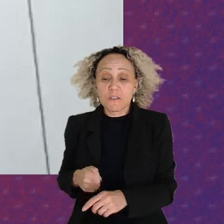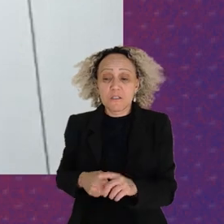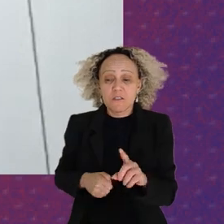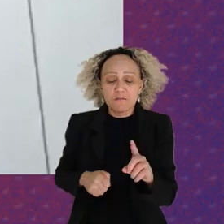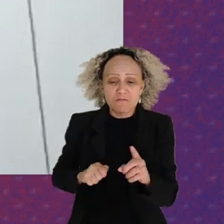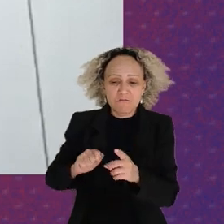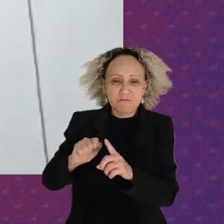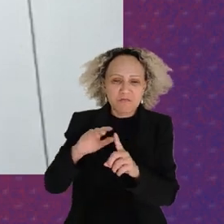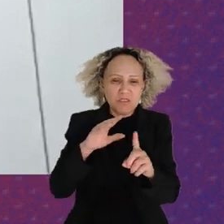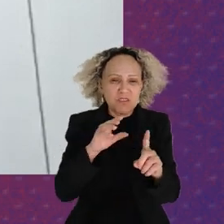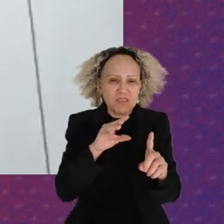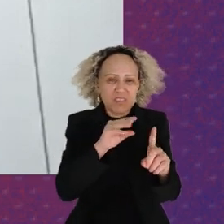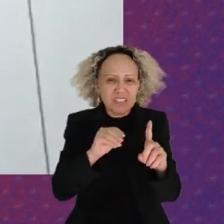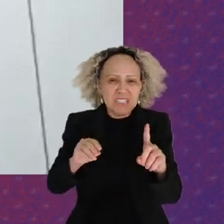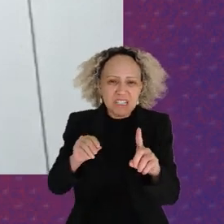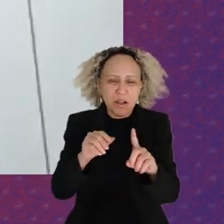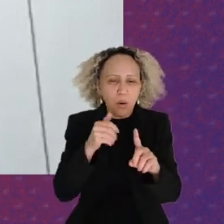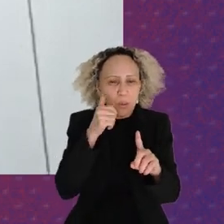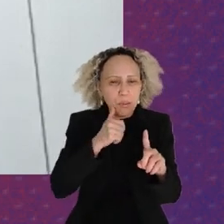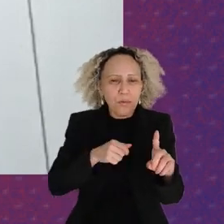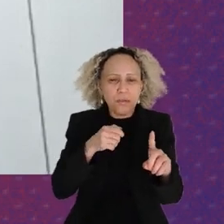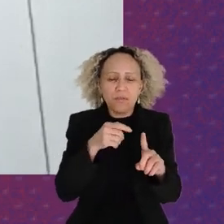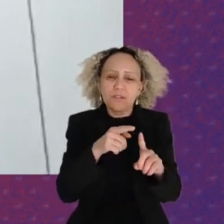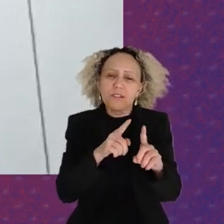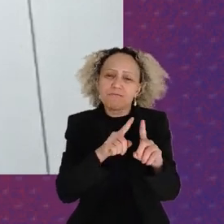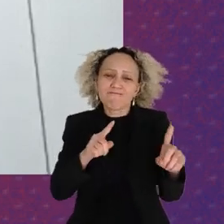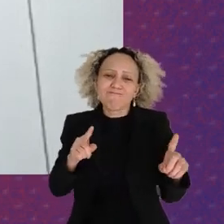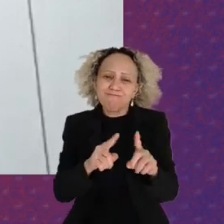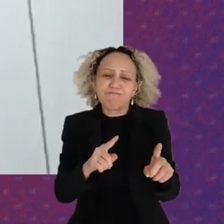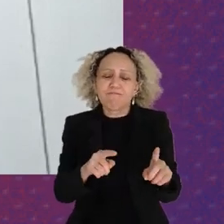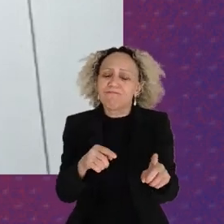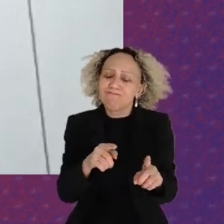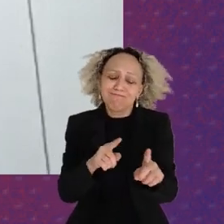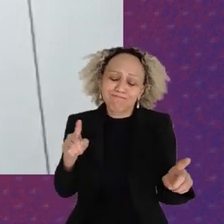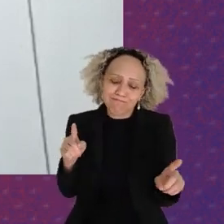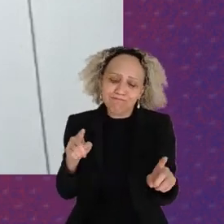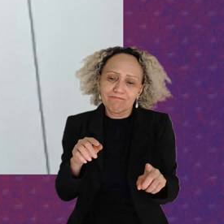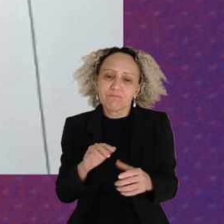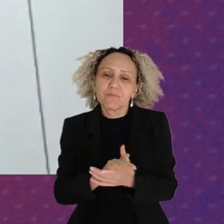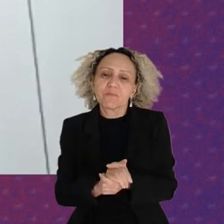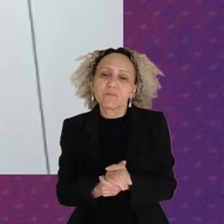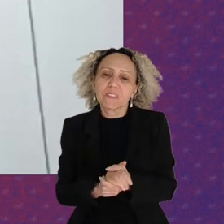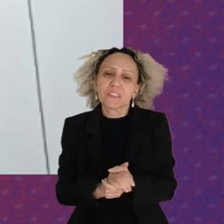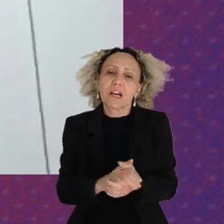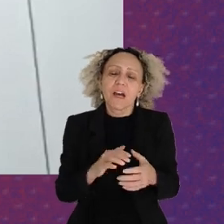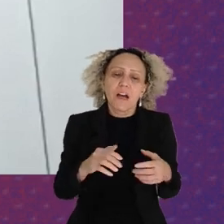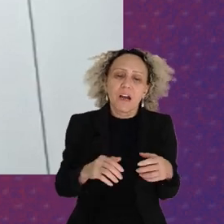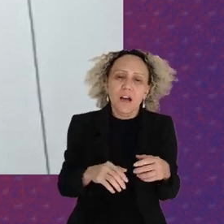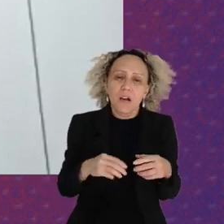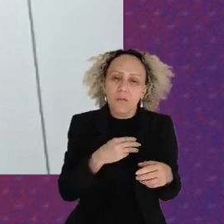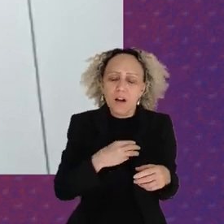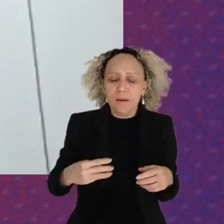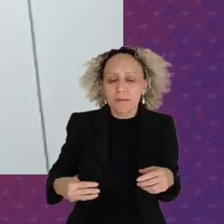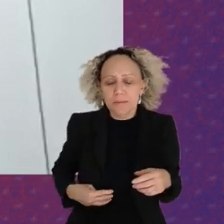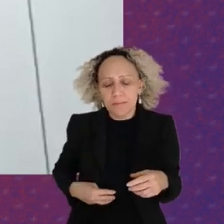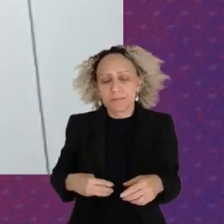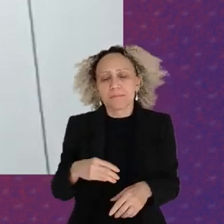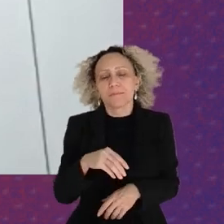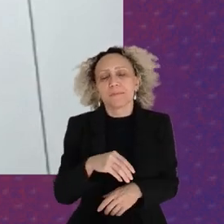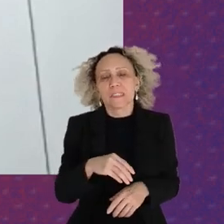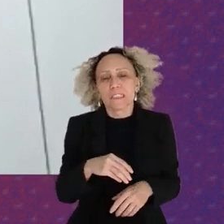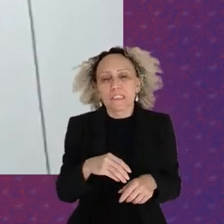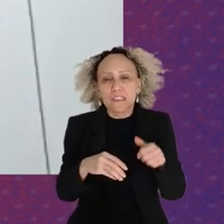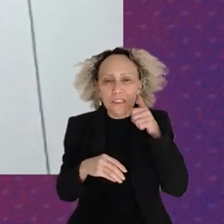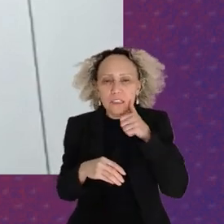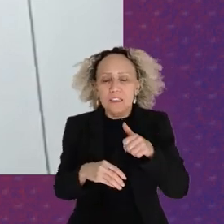secretárias estaduais e todo o ministério, a gente tem se empenhado muito no enfrentamento à misoginia, porque nós